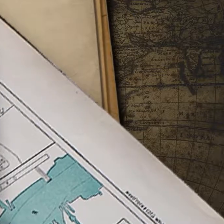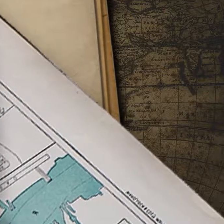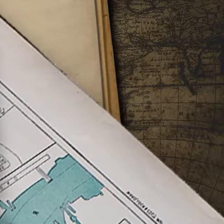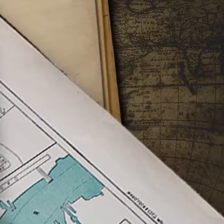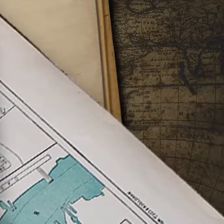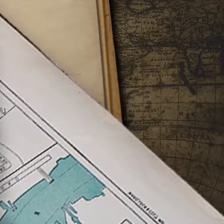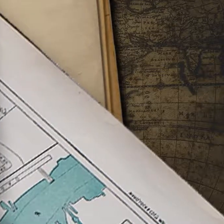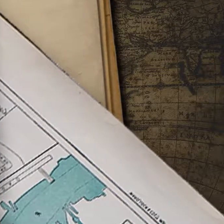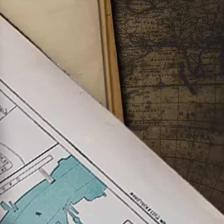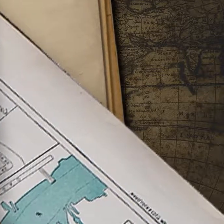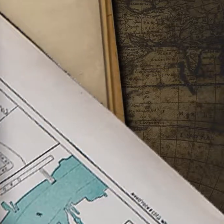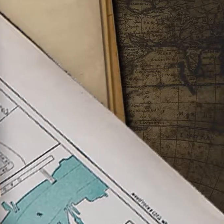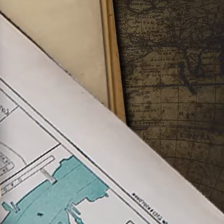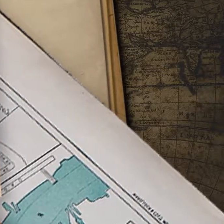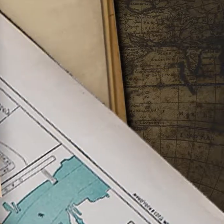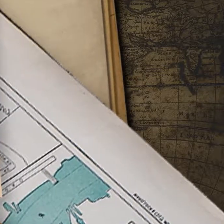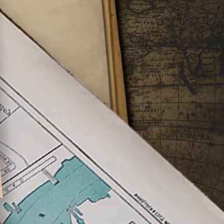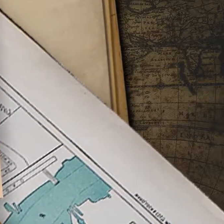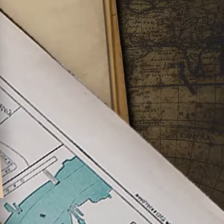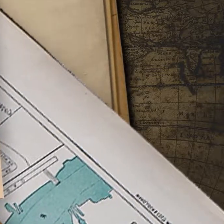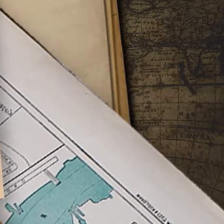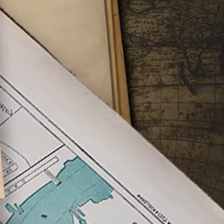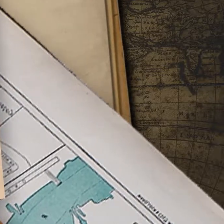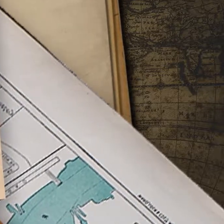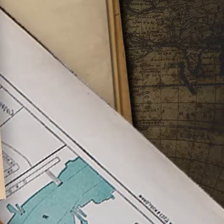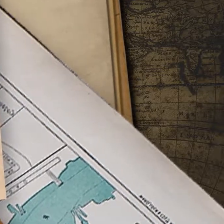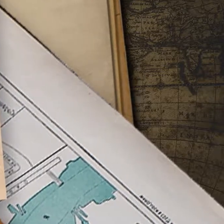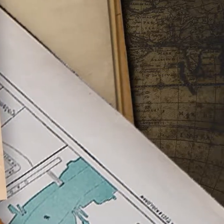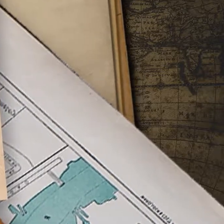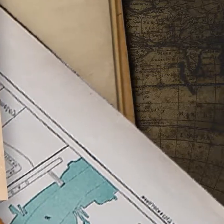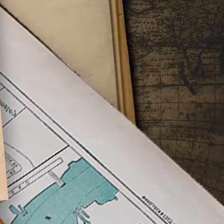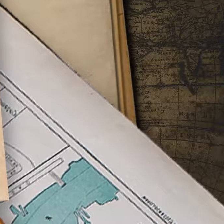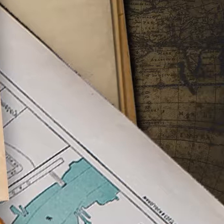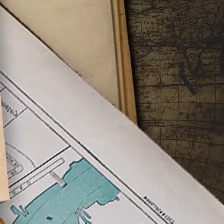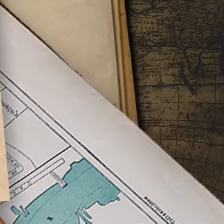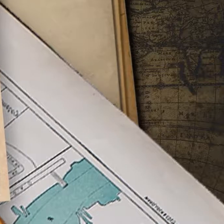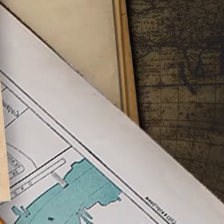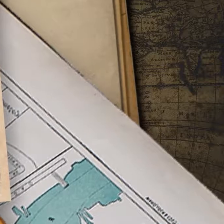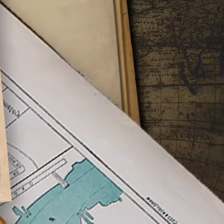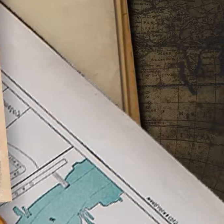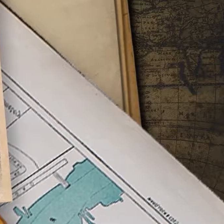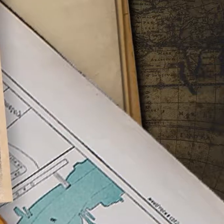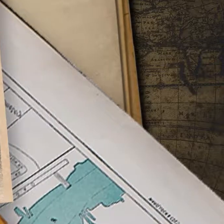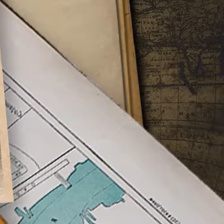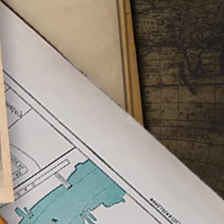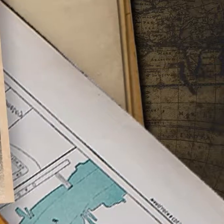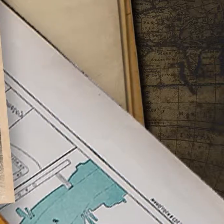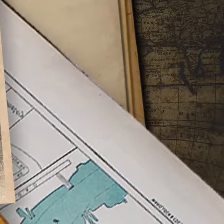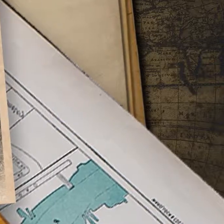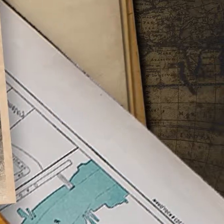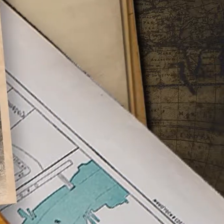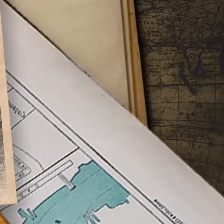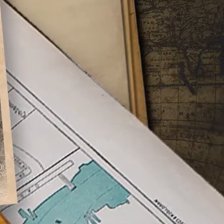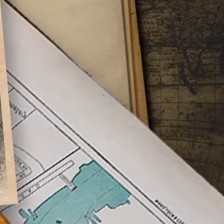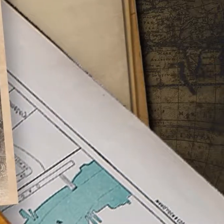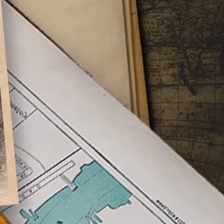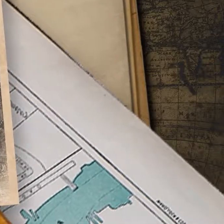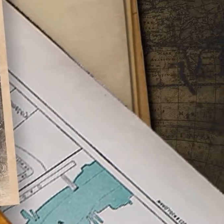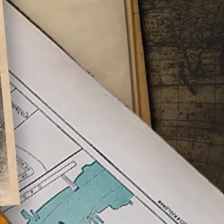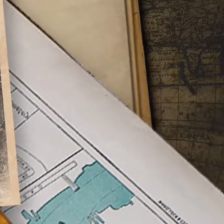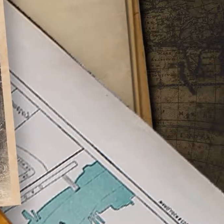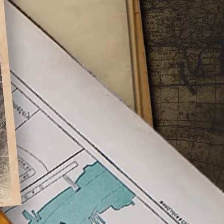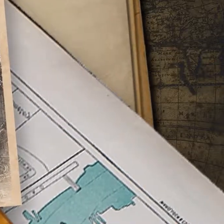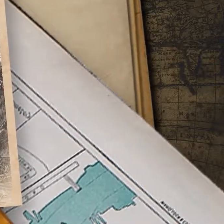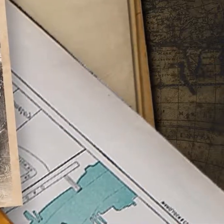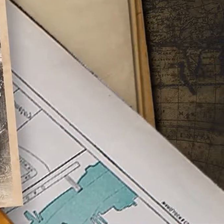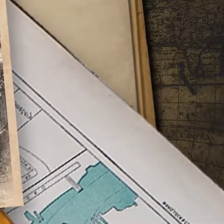Atrás deles está um marinheiro com o corpo inclinado fazendo força para puxar uma corda. E mais acima, um bote pendurado do